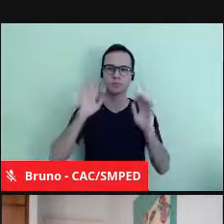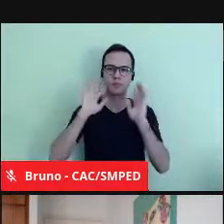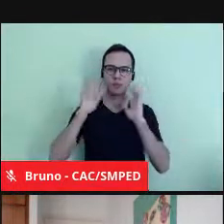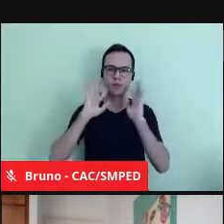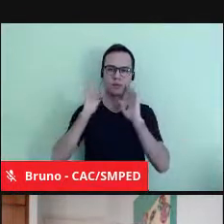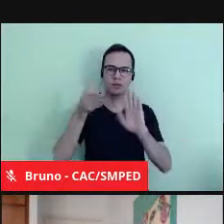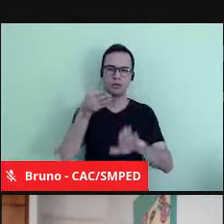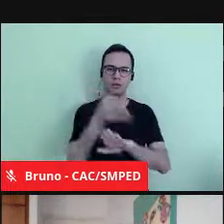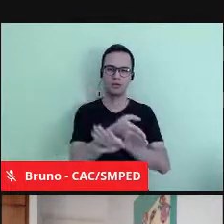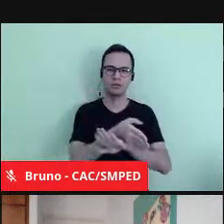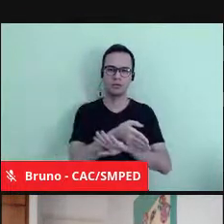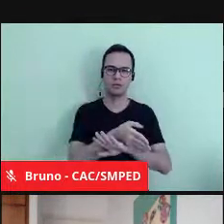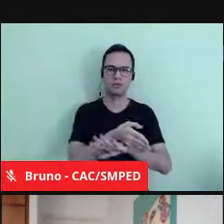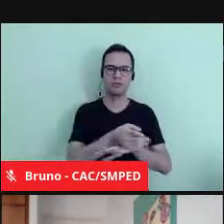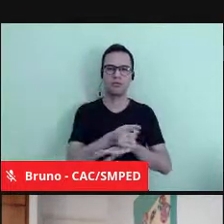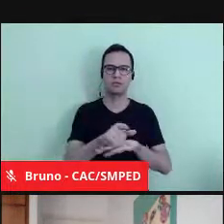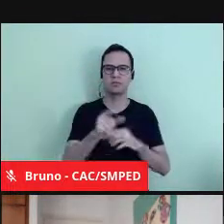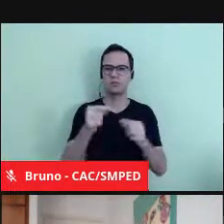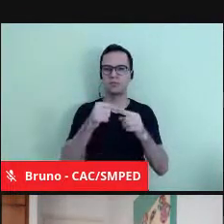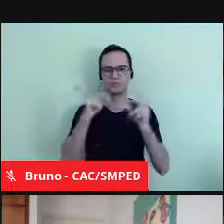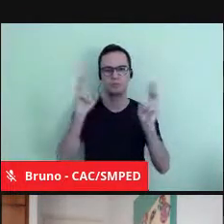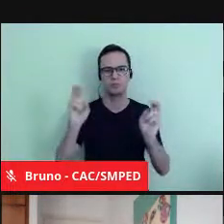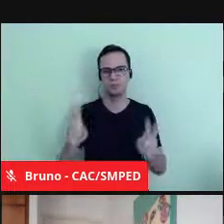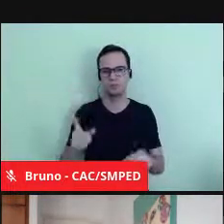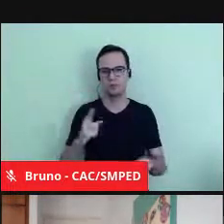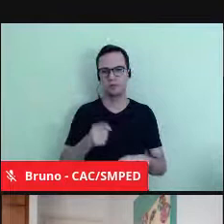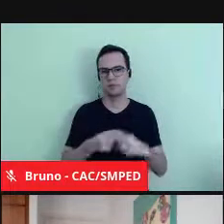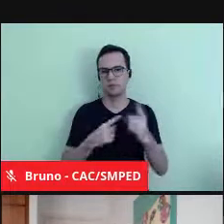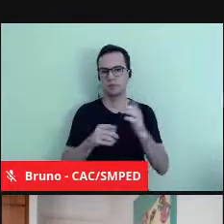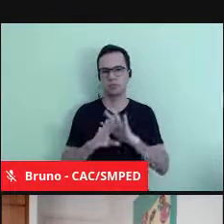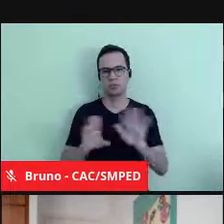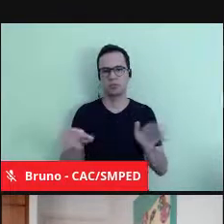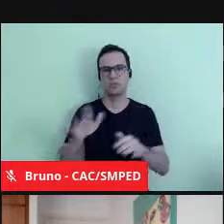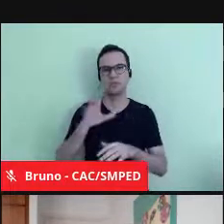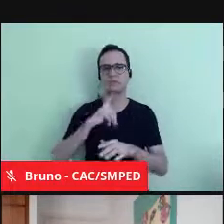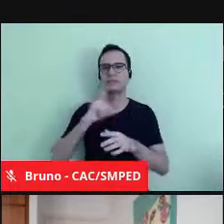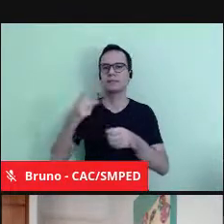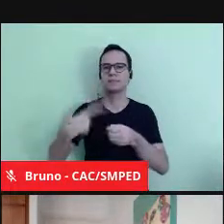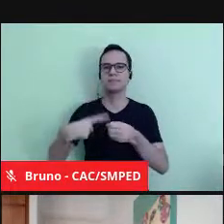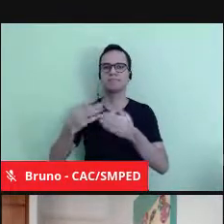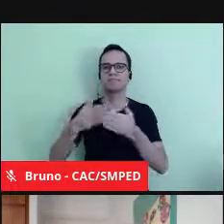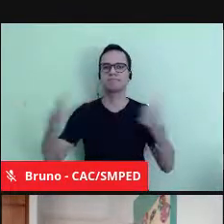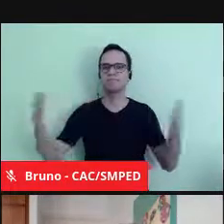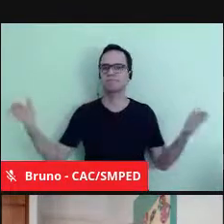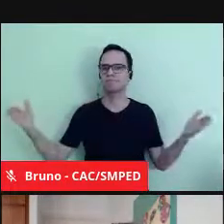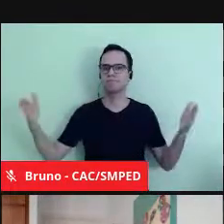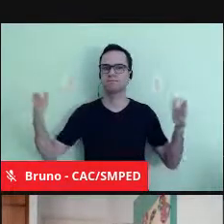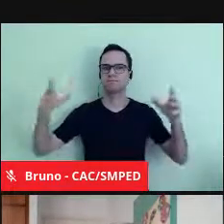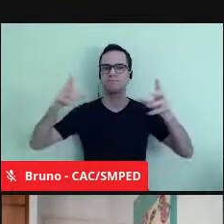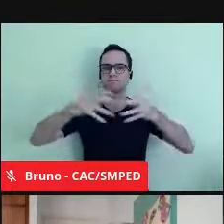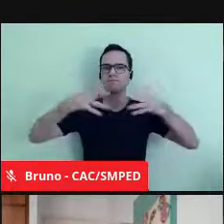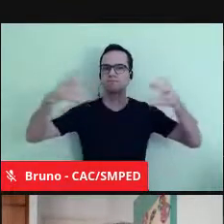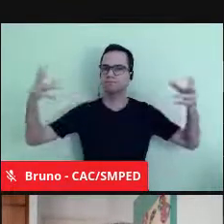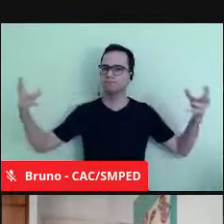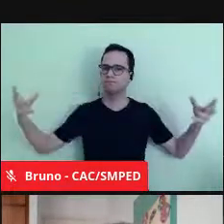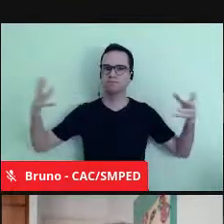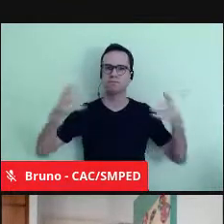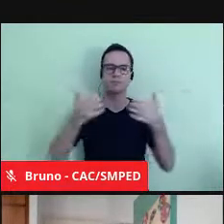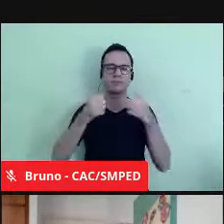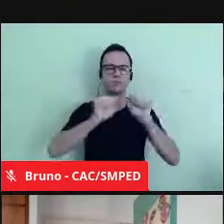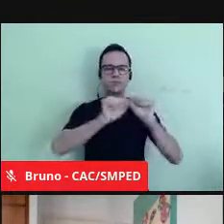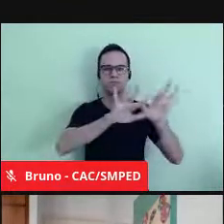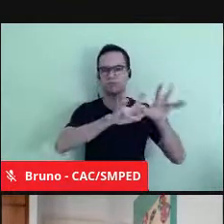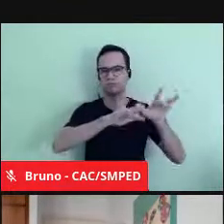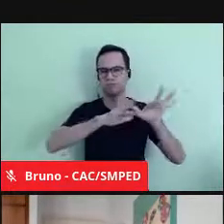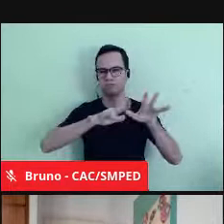acessibilidade nesses termos, né? Que a gente tem um museu no centro de São Paulo, mas tem uma cidade enorme, uma periferia enorme, que pega um trânsito gigantesco para chegar